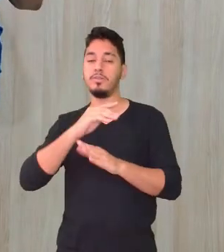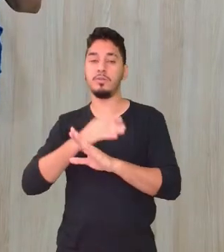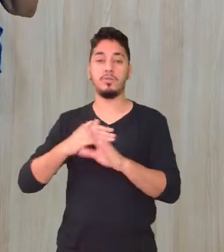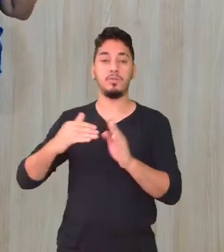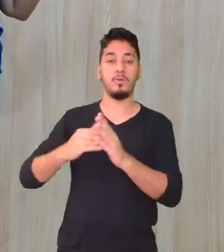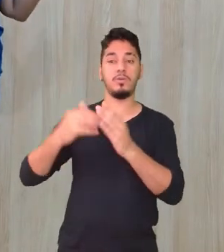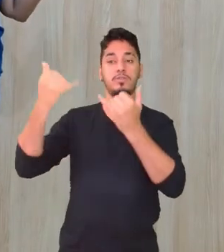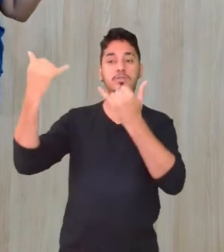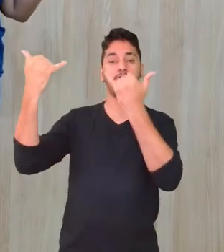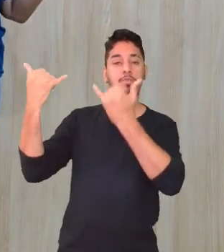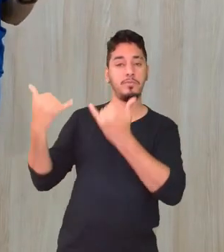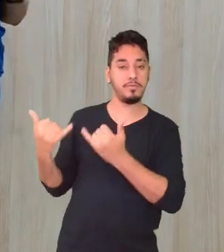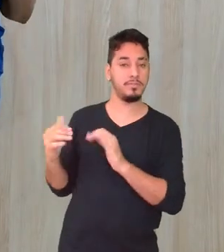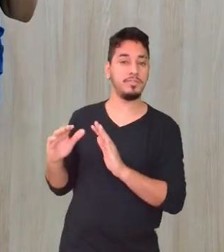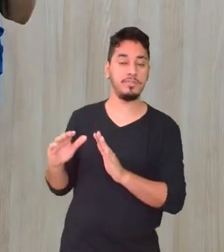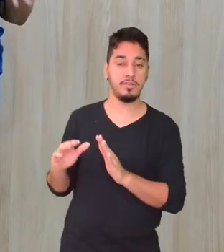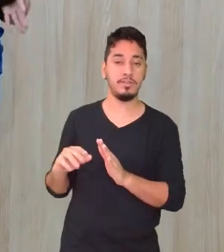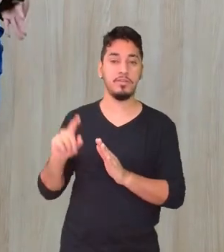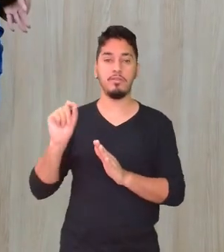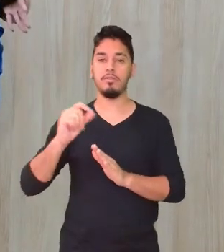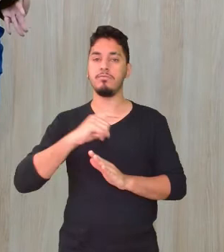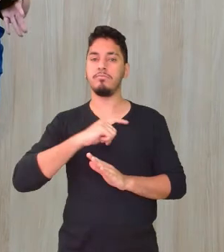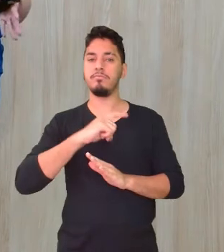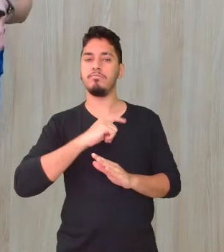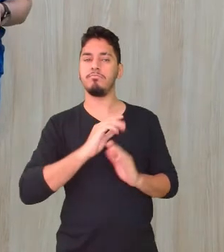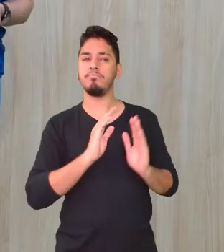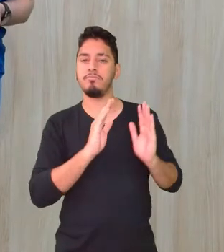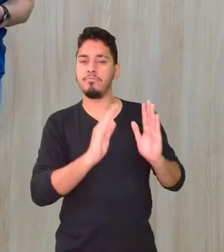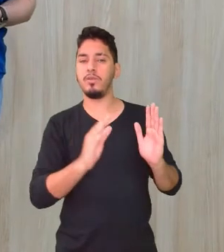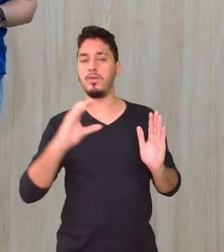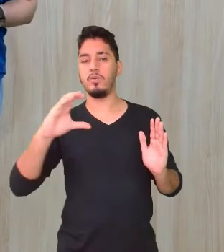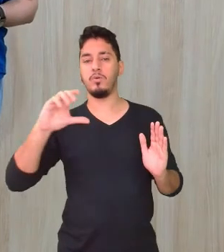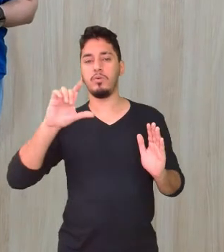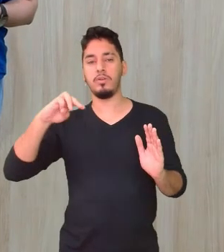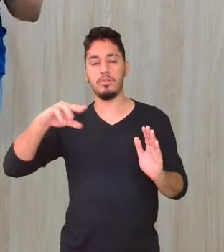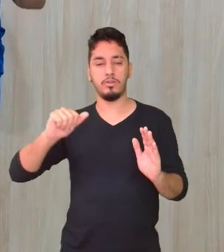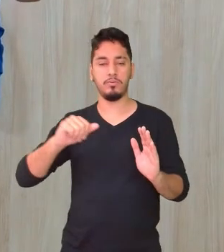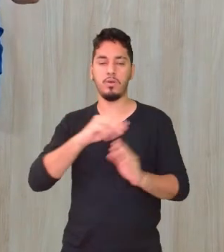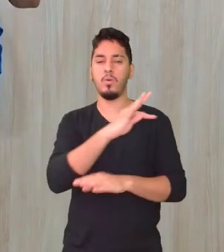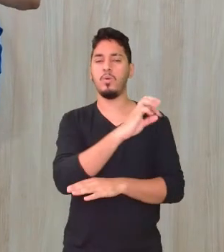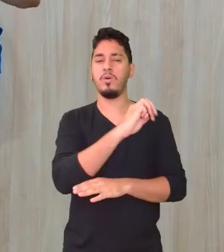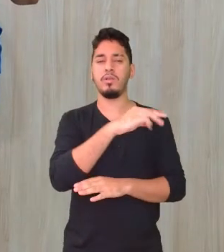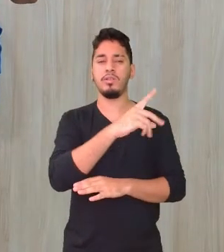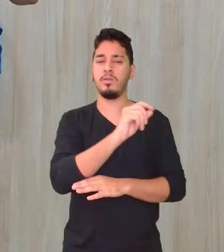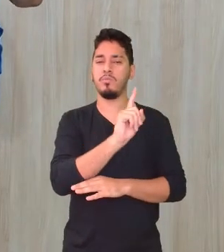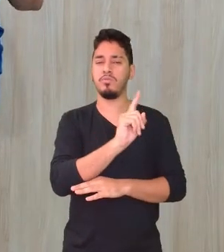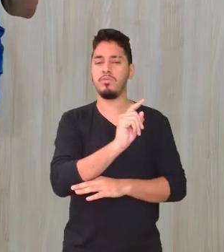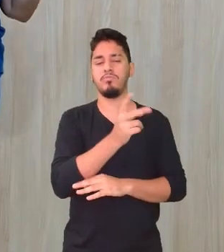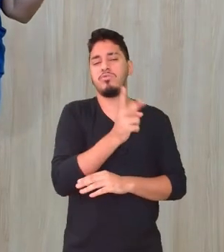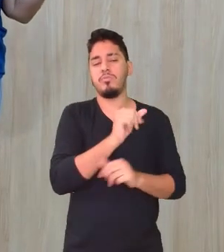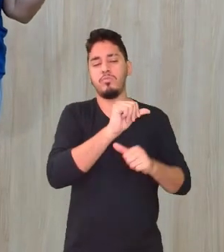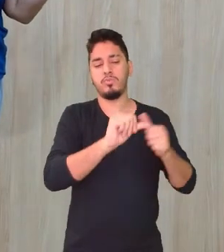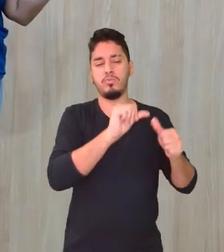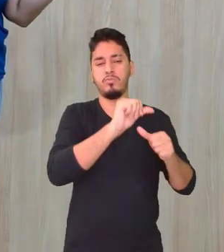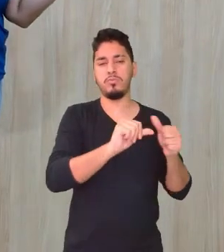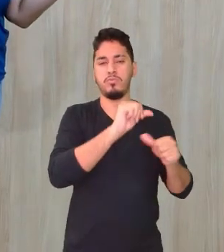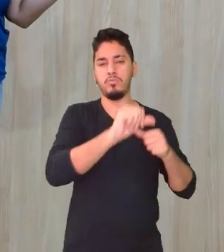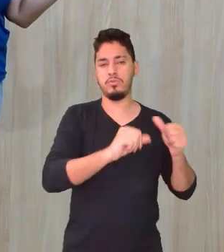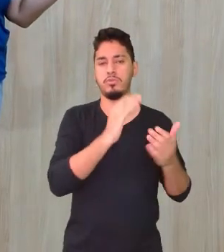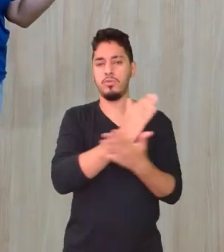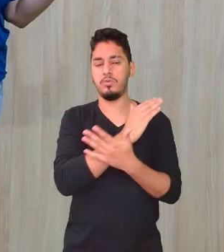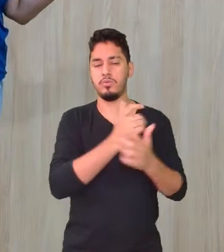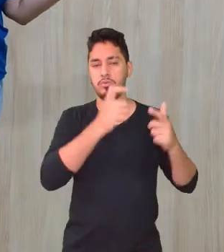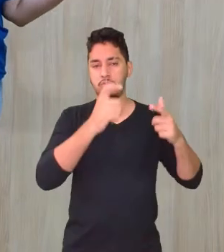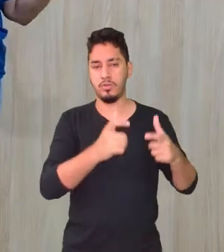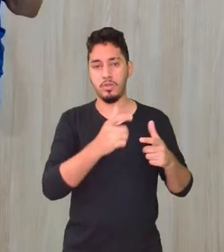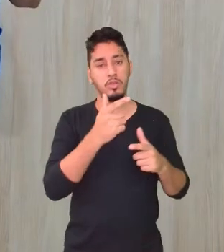as informações, né, prof? Exatamente. E estabelecer ali o clima. O tempo não. O tempo, ele está mudando o tempo inteiro em alguns